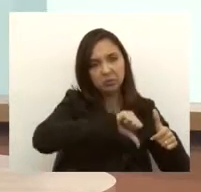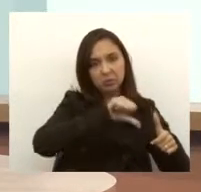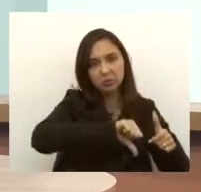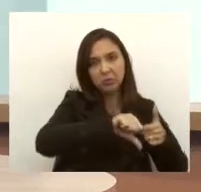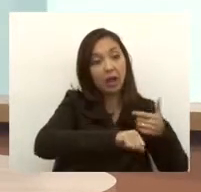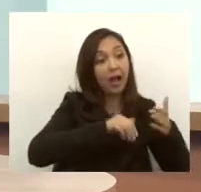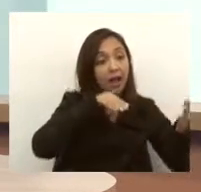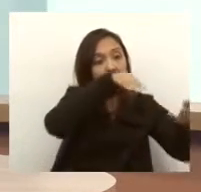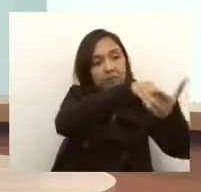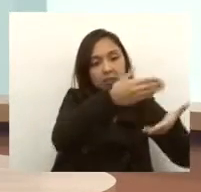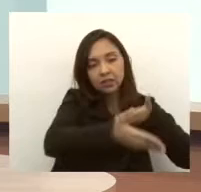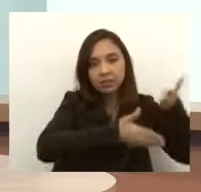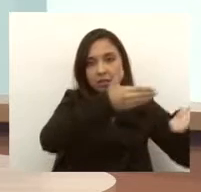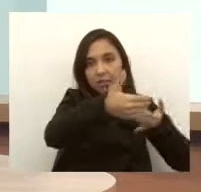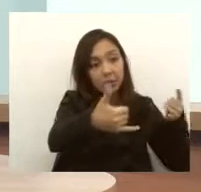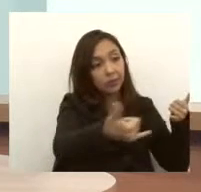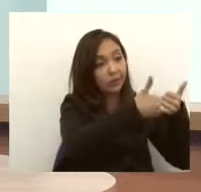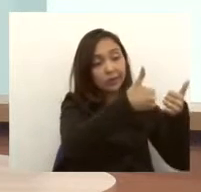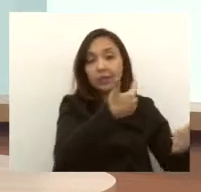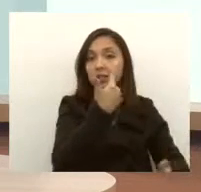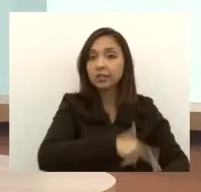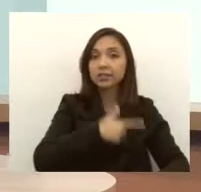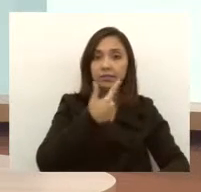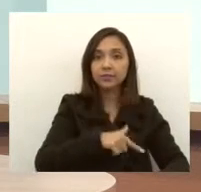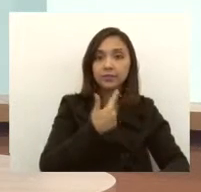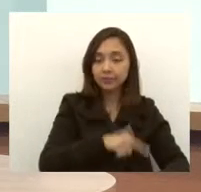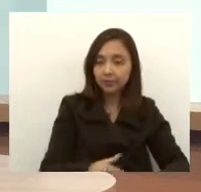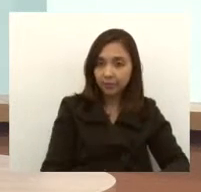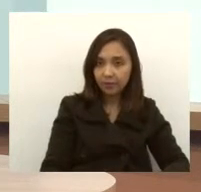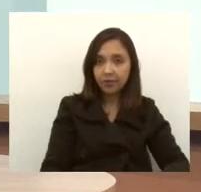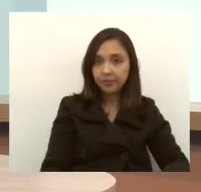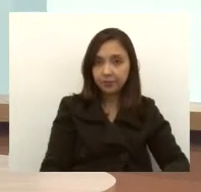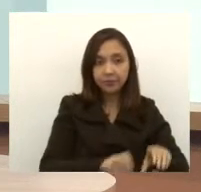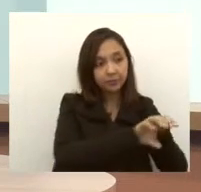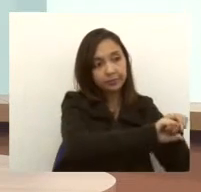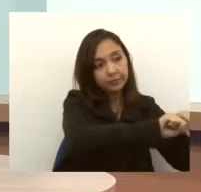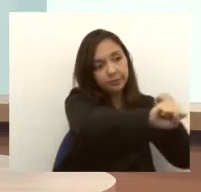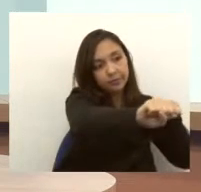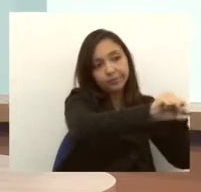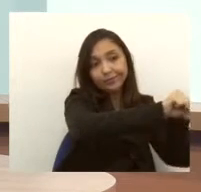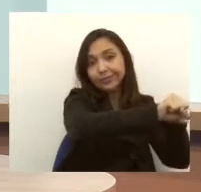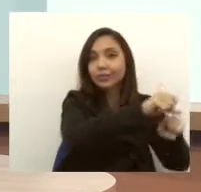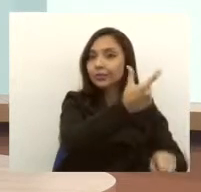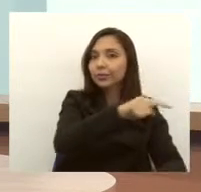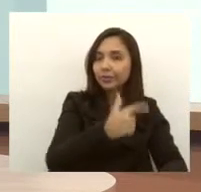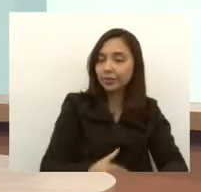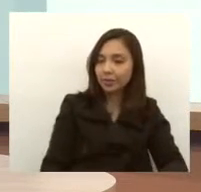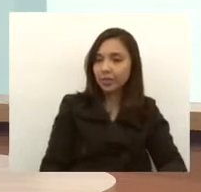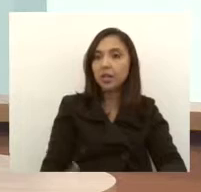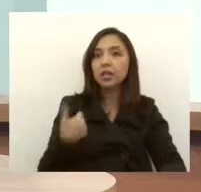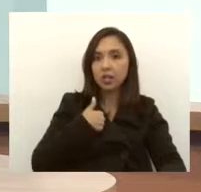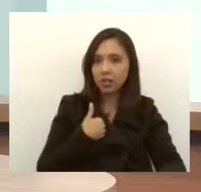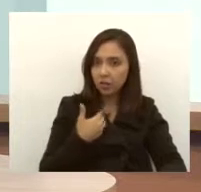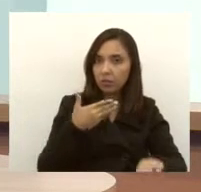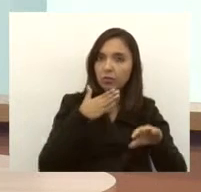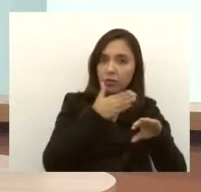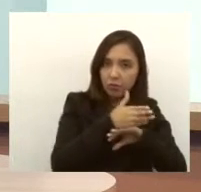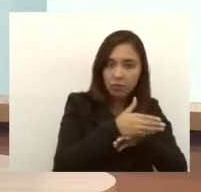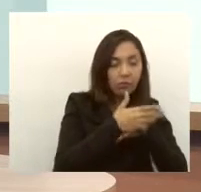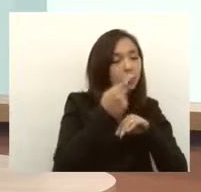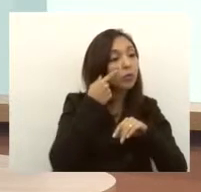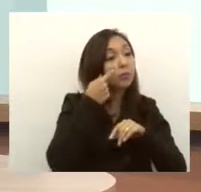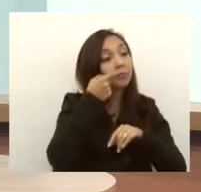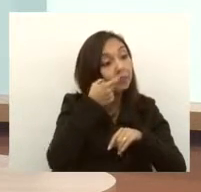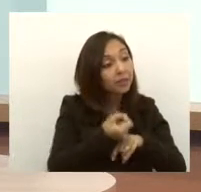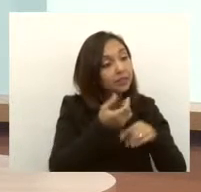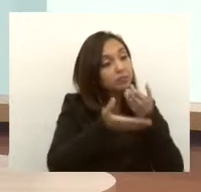de tratamento. Não há ligação. Não há ligação. Eu estive presente em uma das estações de tratamento